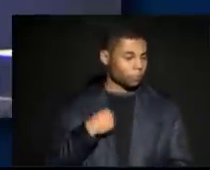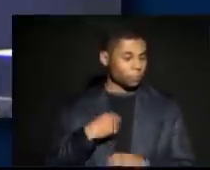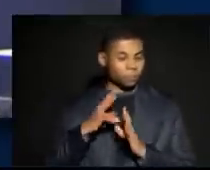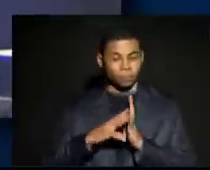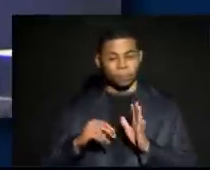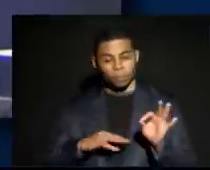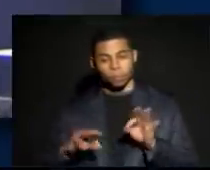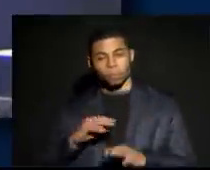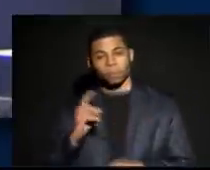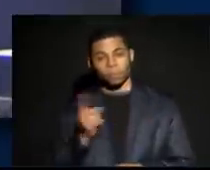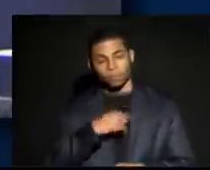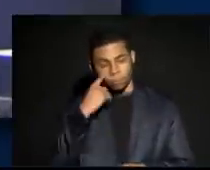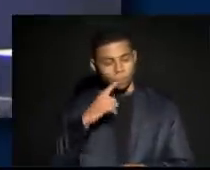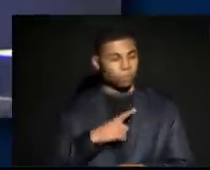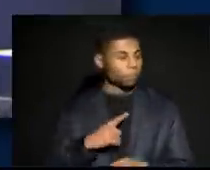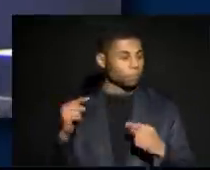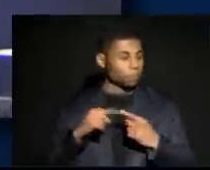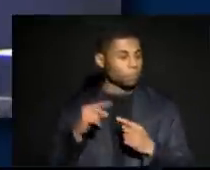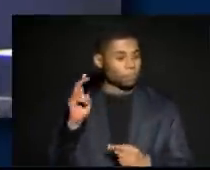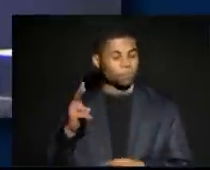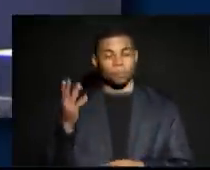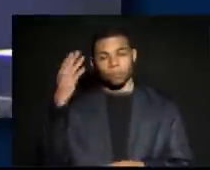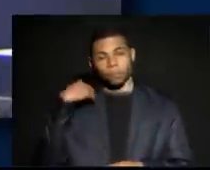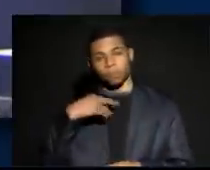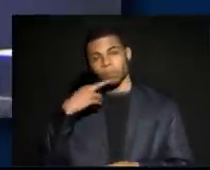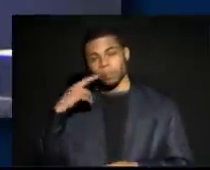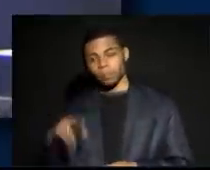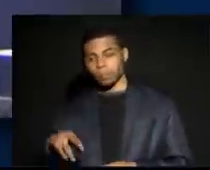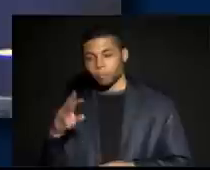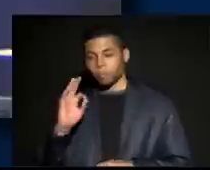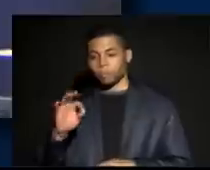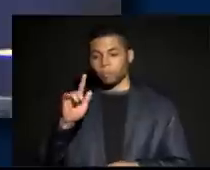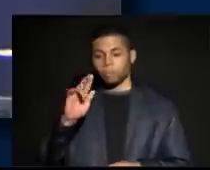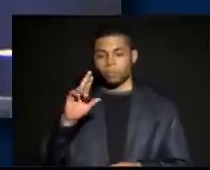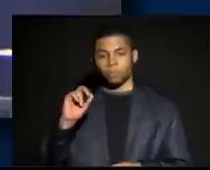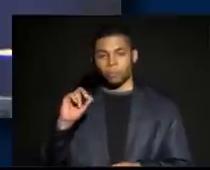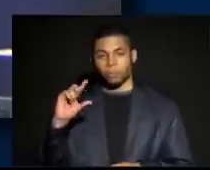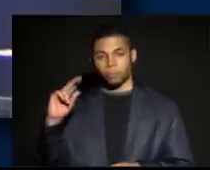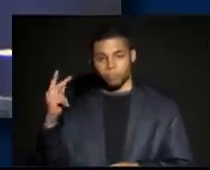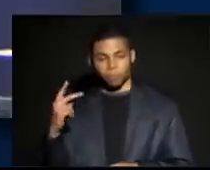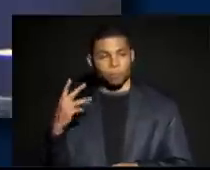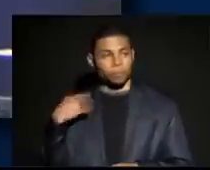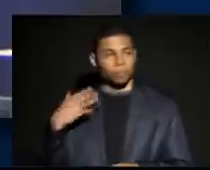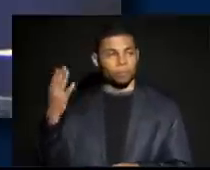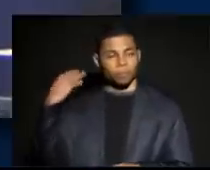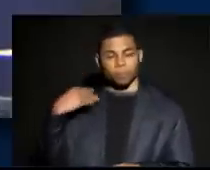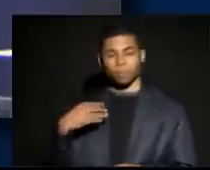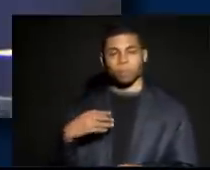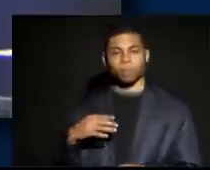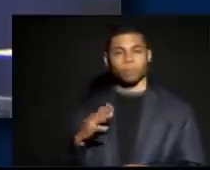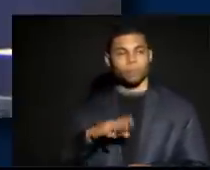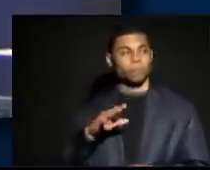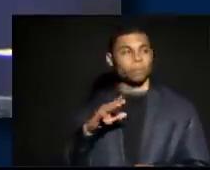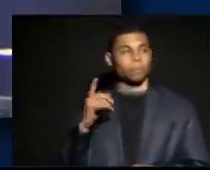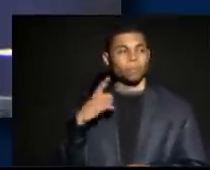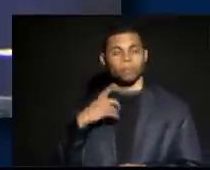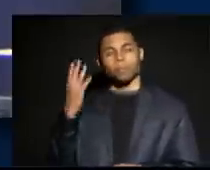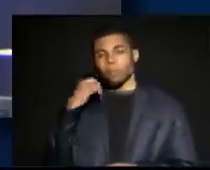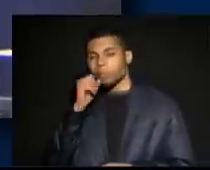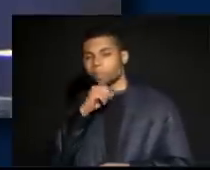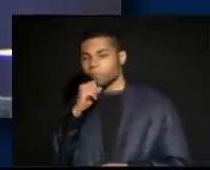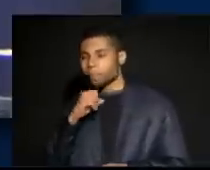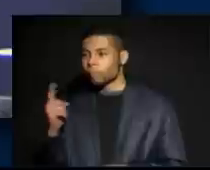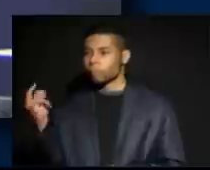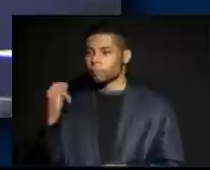em mostrando isso né que a gente tem sido uma correlação maior com a razão entre grosso e velho né quando o velho começa a ganhar importância a gente vê se